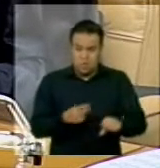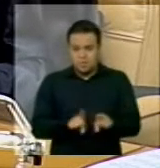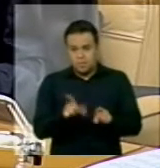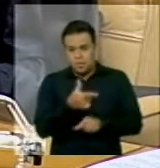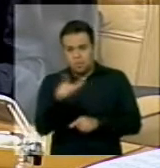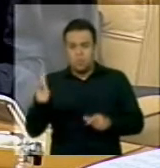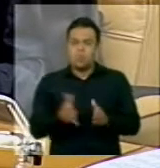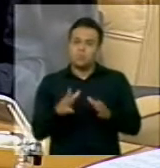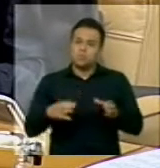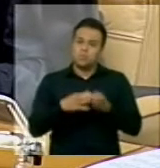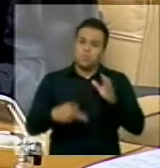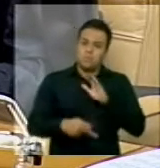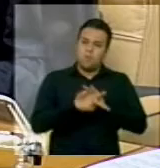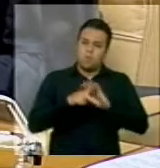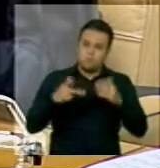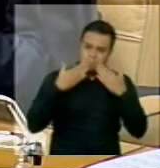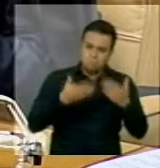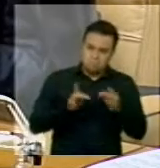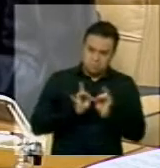detêm formas próprias de expressão.